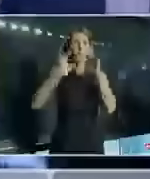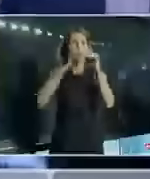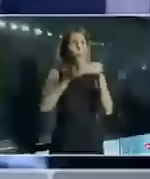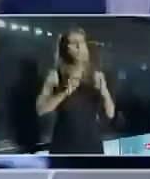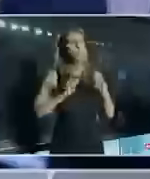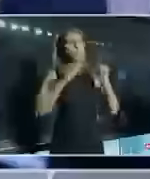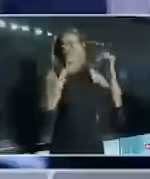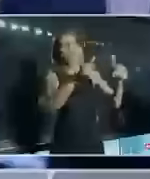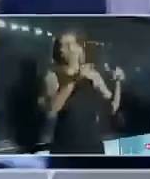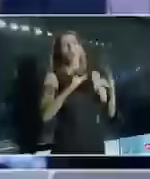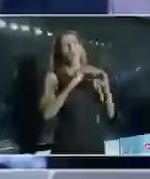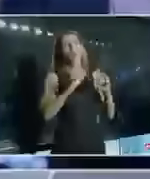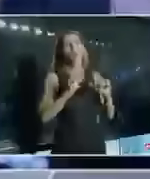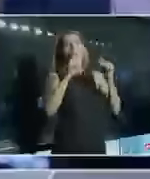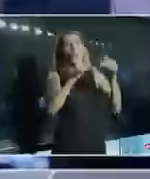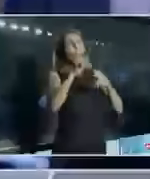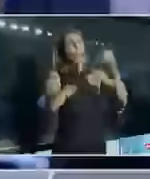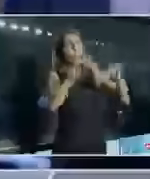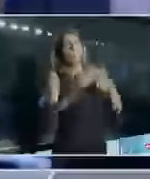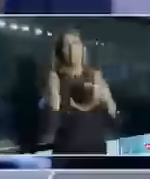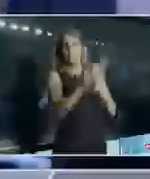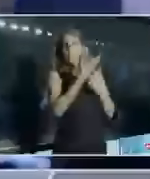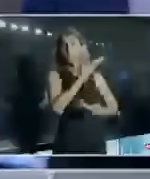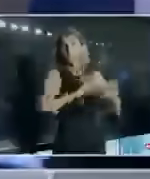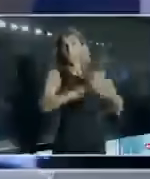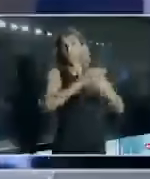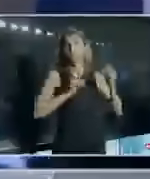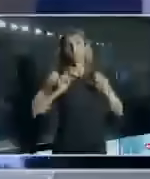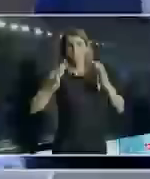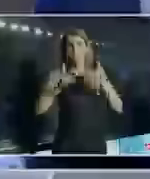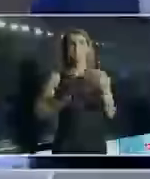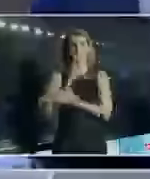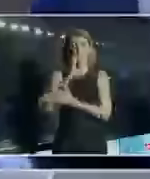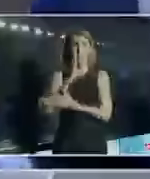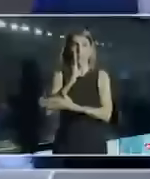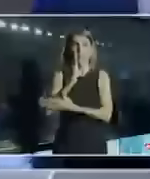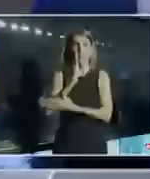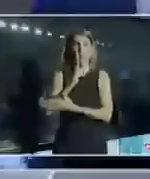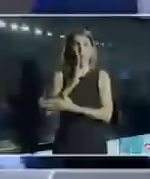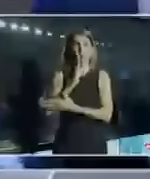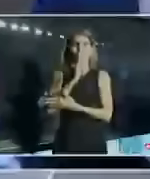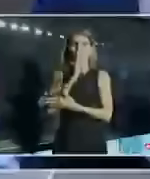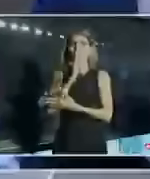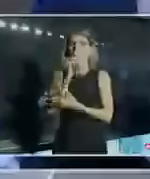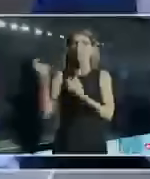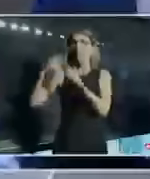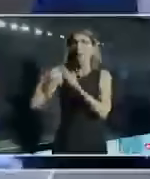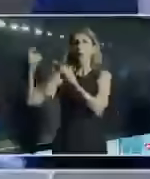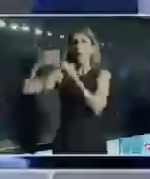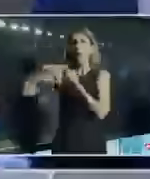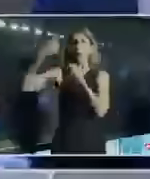depois que ele tiver se ele fosse eleito se ele for eleito 2 anos ali de de exercício do